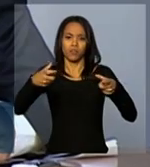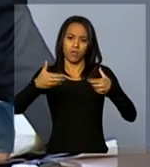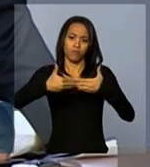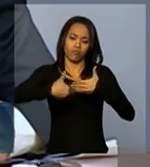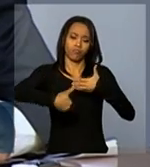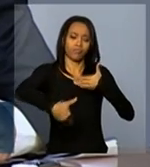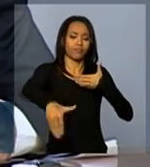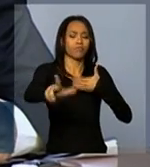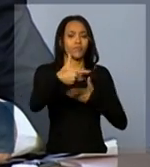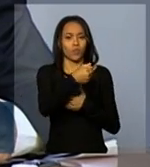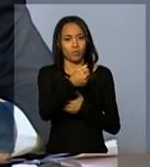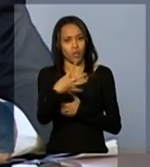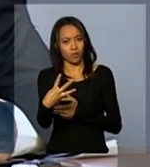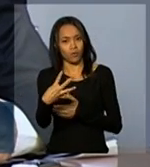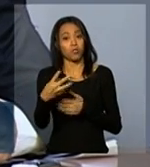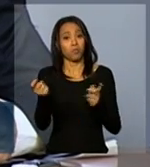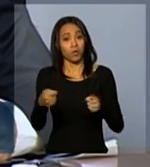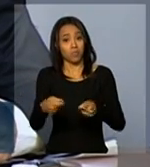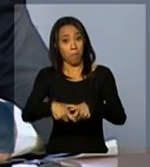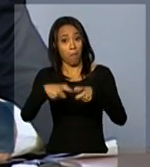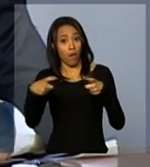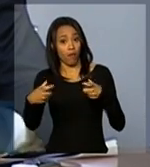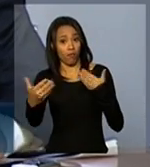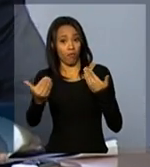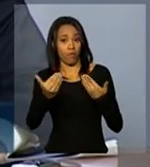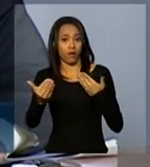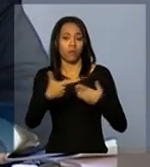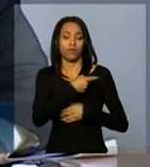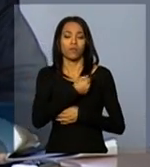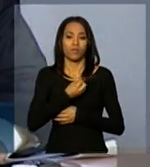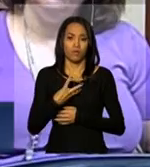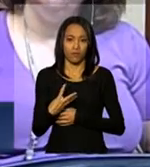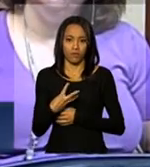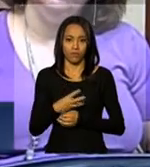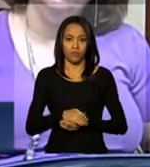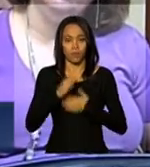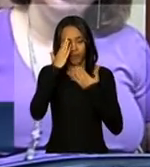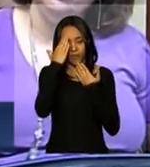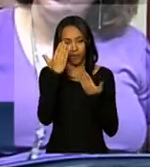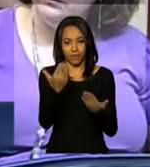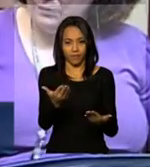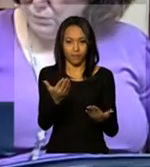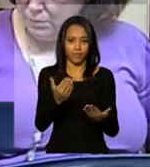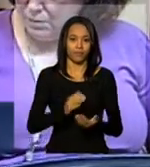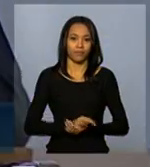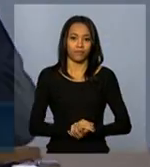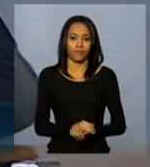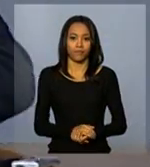ser um pouco maior do que foi em 2013. Obrigado.